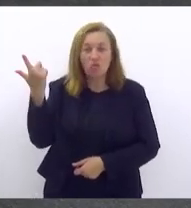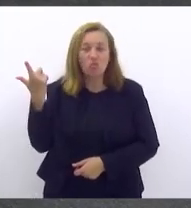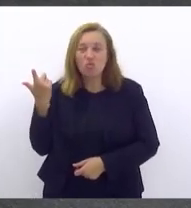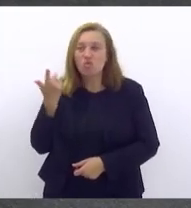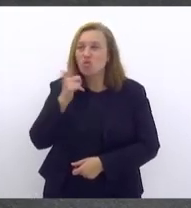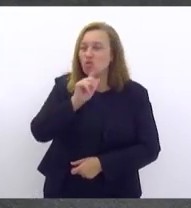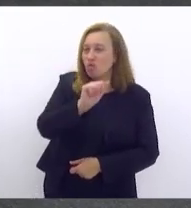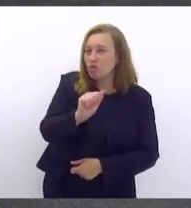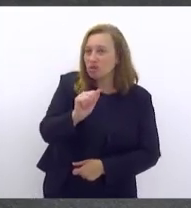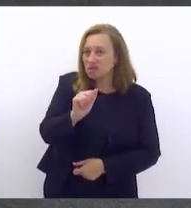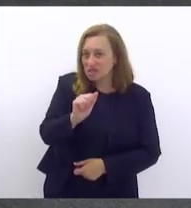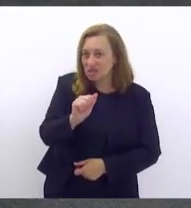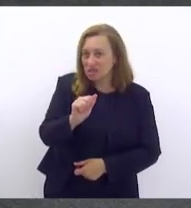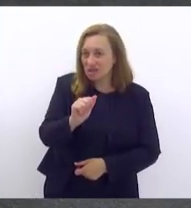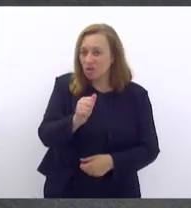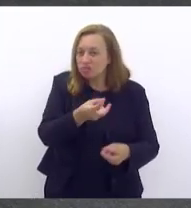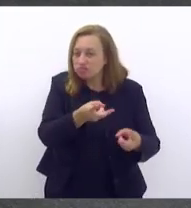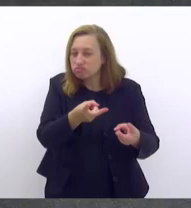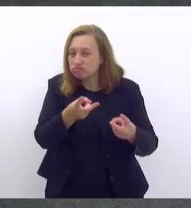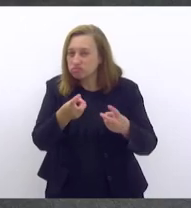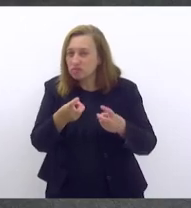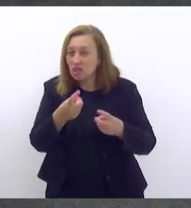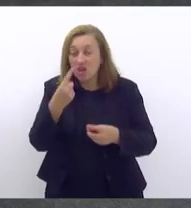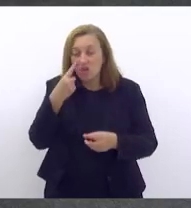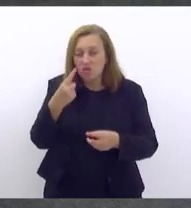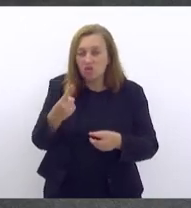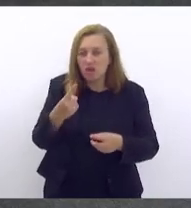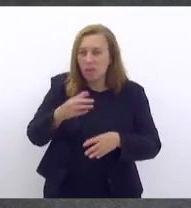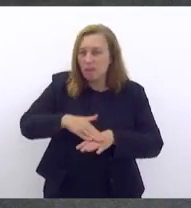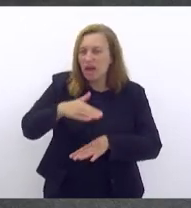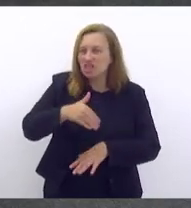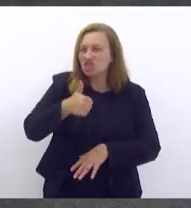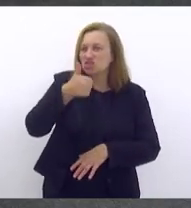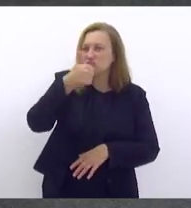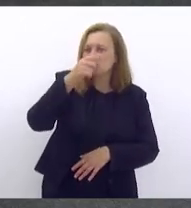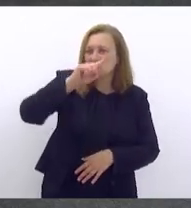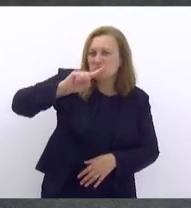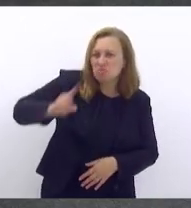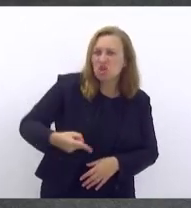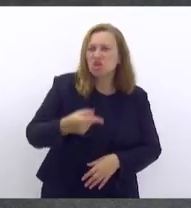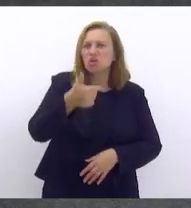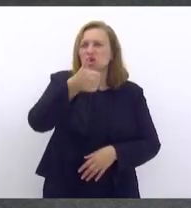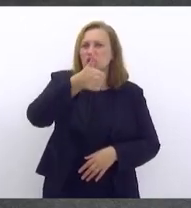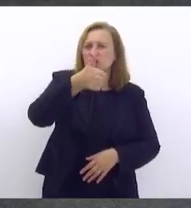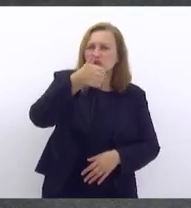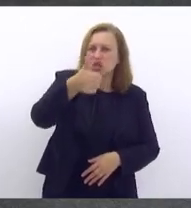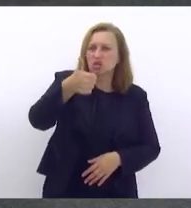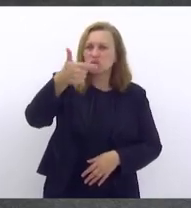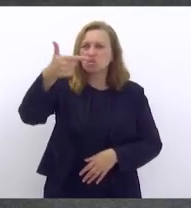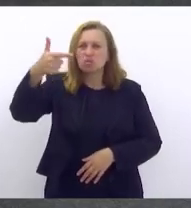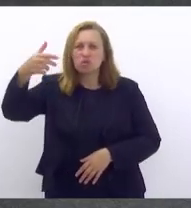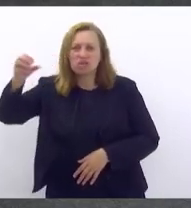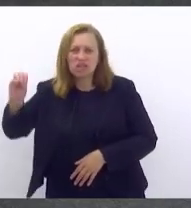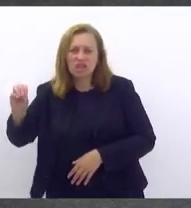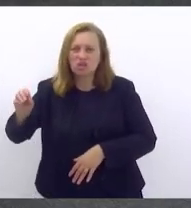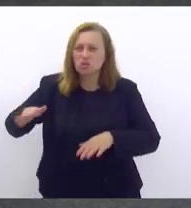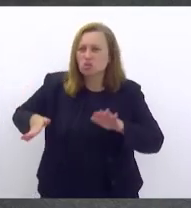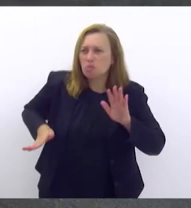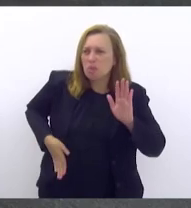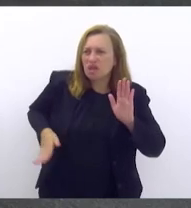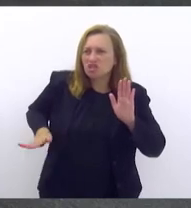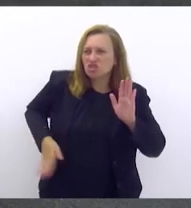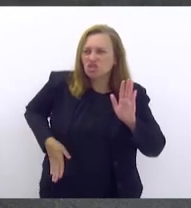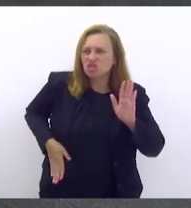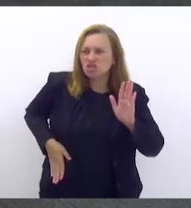conseguiu identificar mais de 1.200 narcoterroristas e